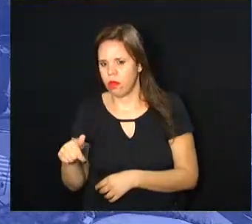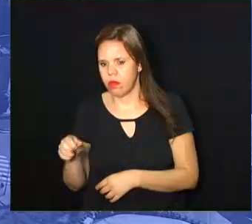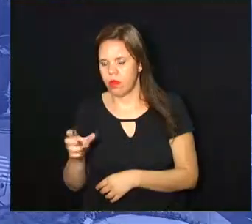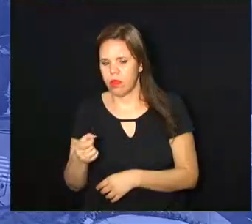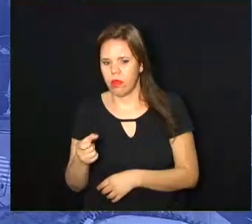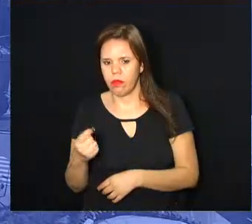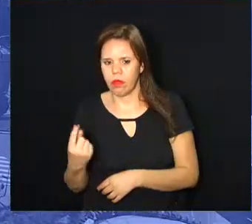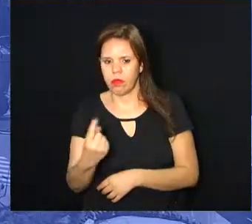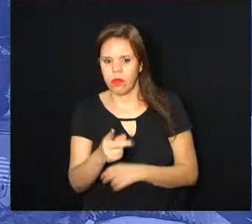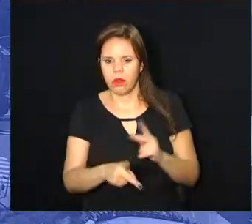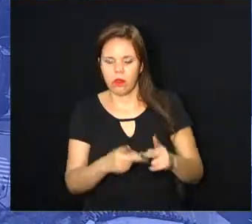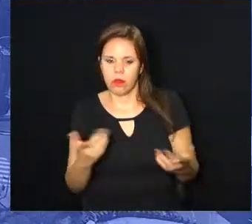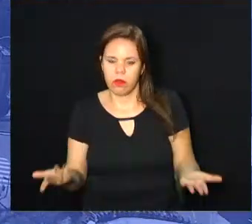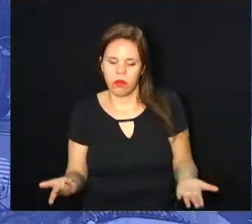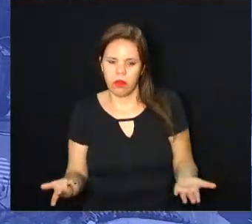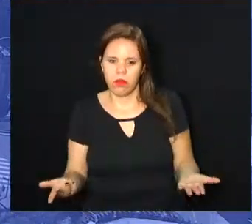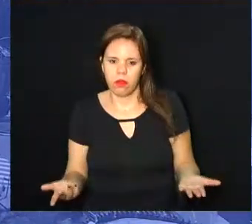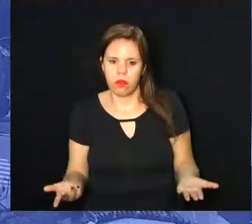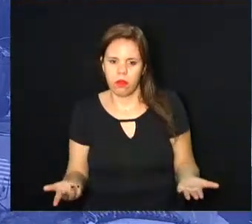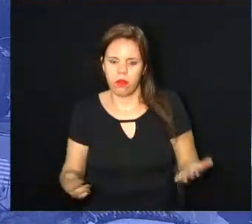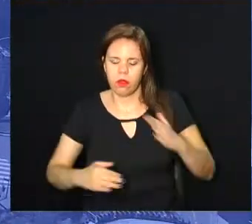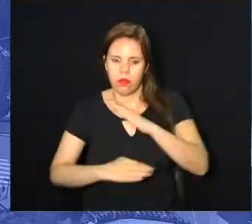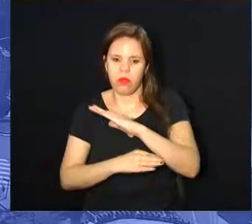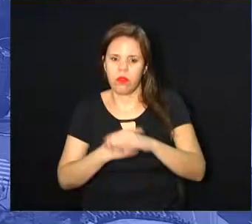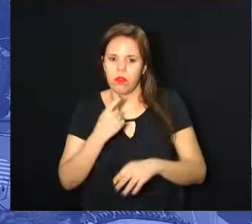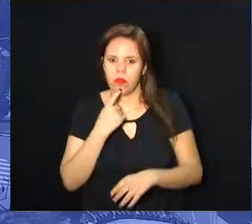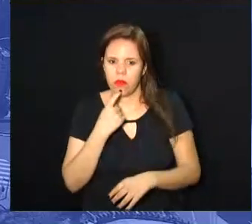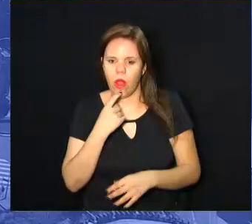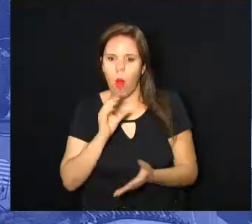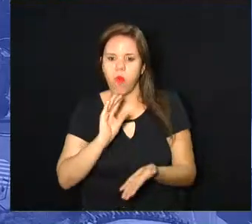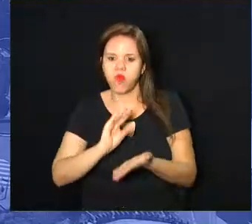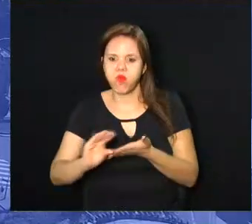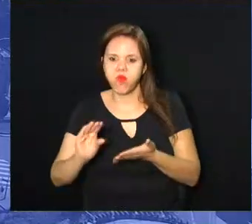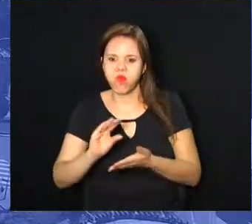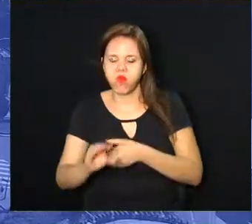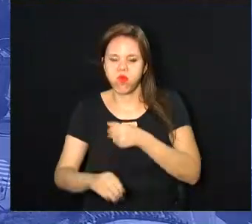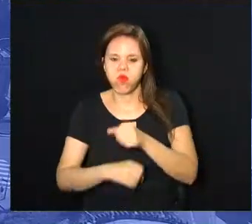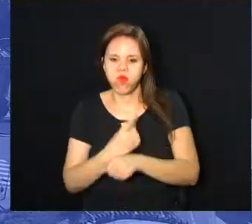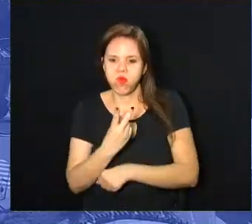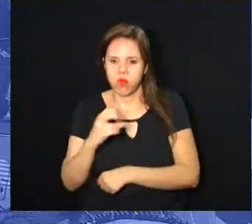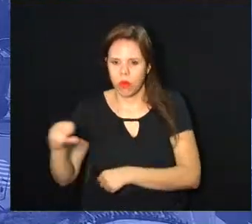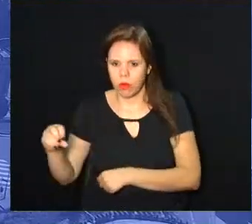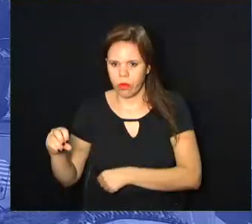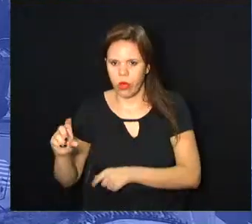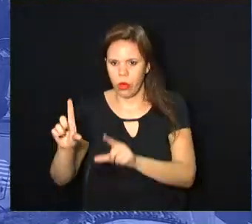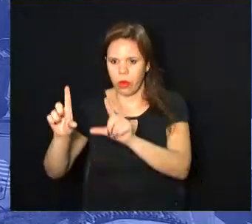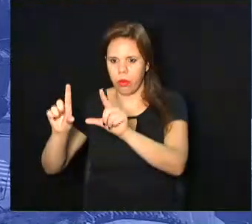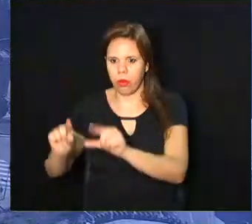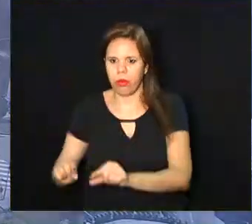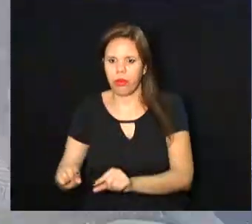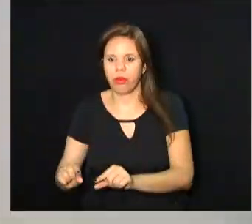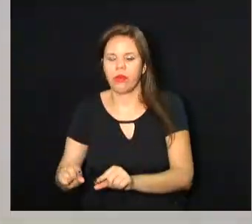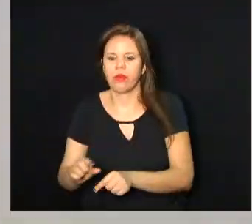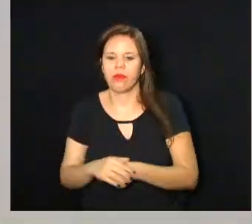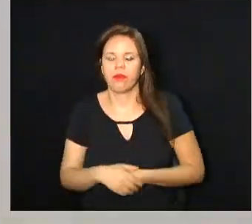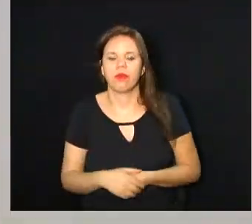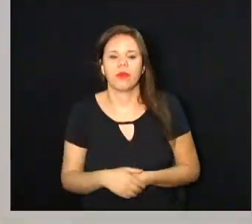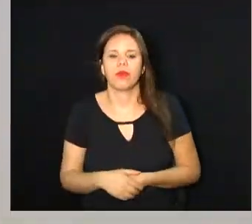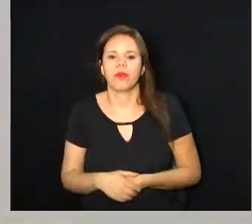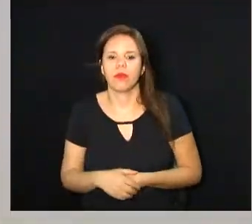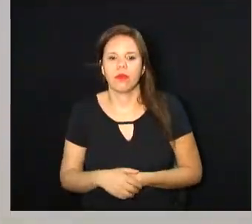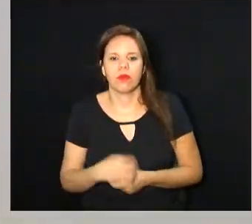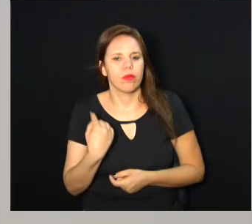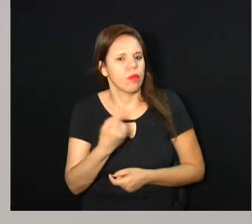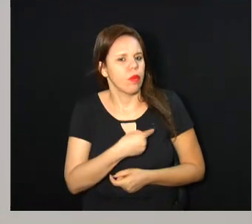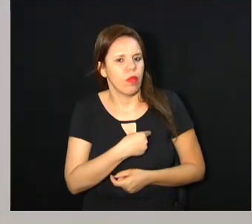251,87 por habitante. No Legislativo Campineiro, o orçamento de 2019 foi reduzido para conter gastos. Não